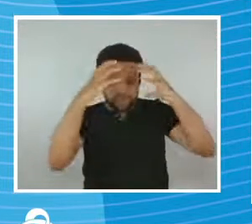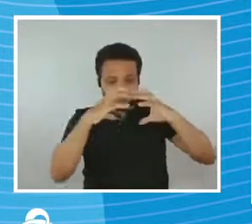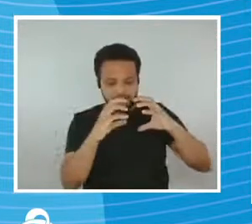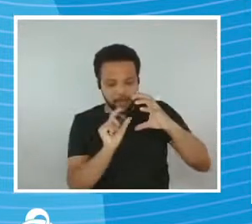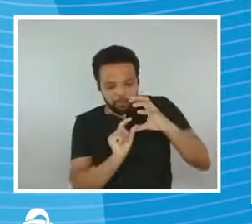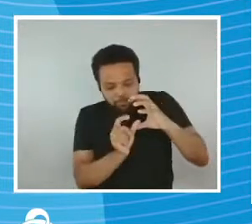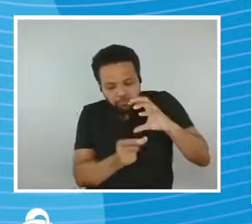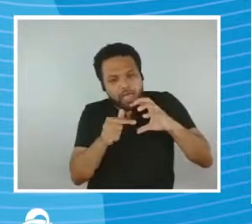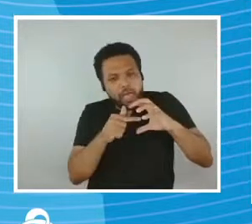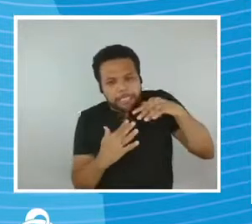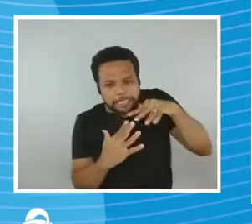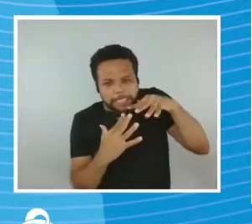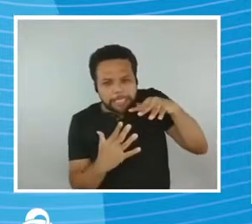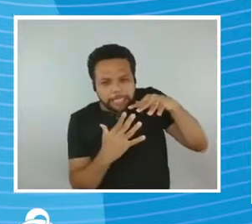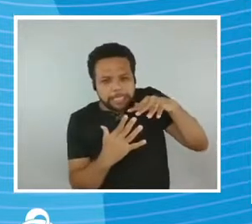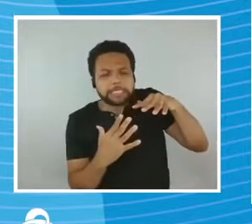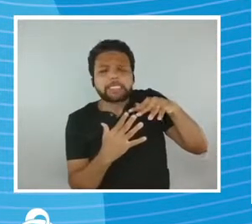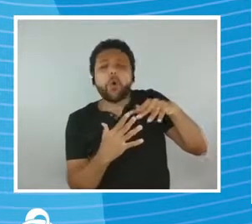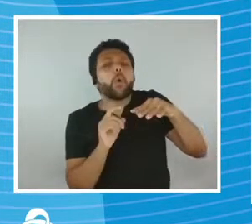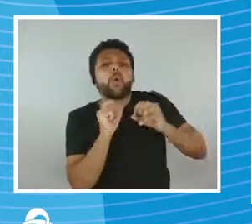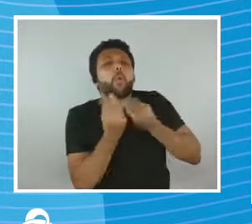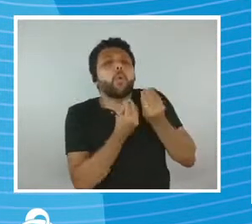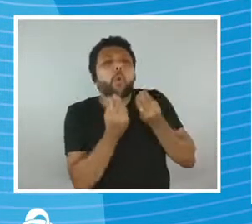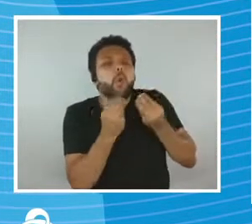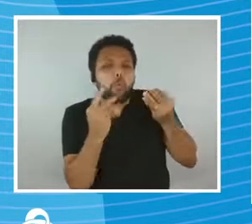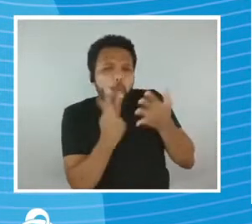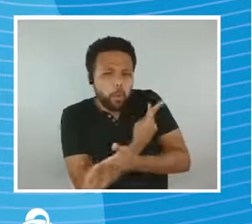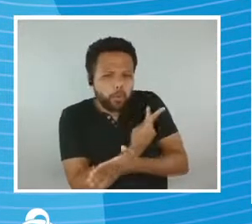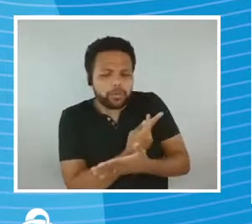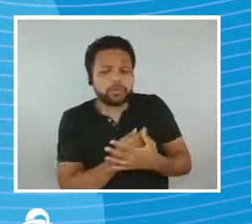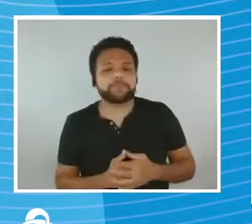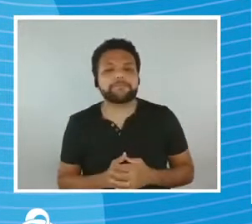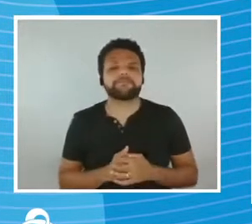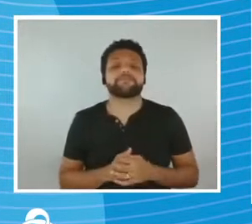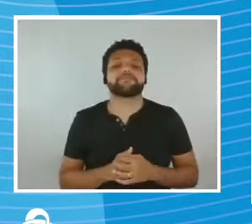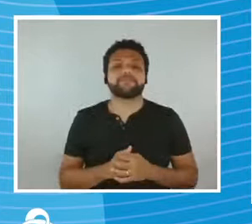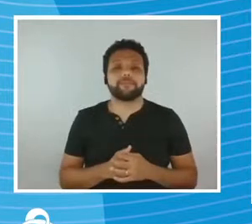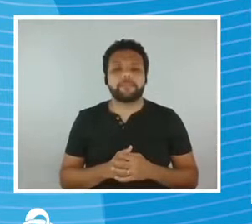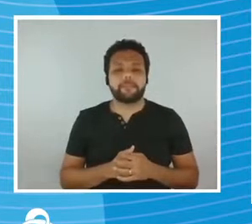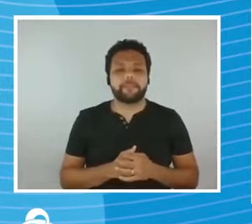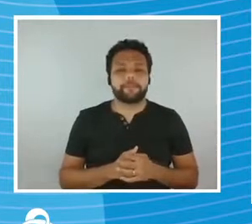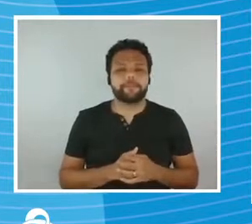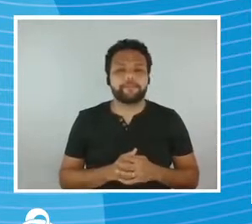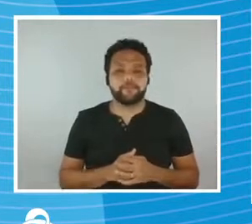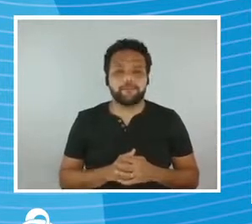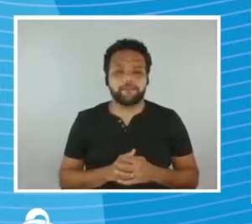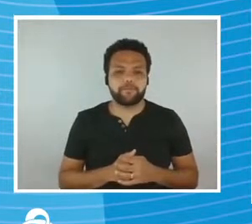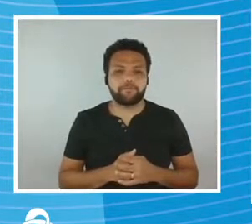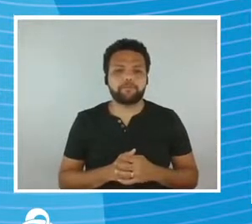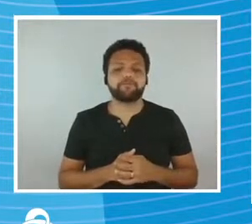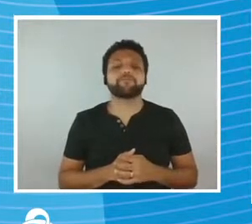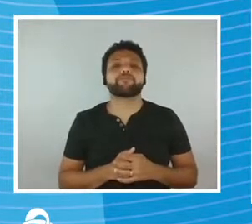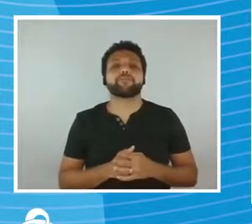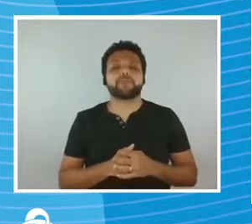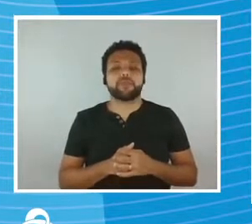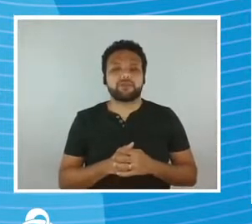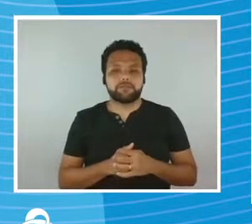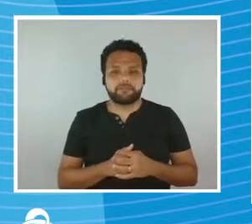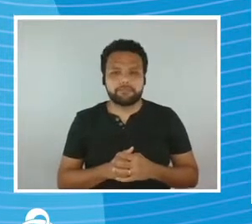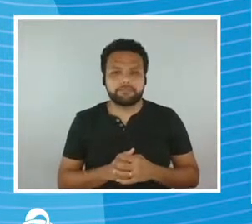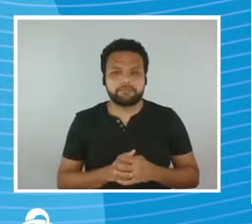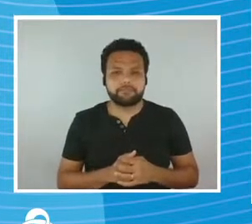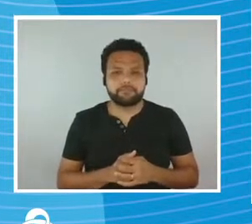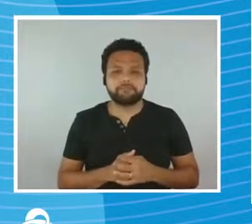hipocampo humano? A informação digital dos impulsos nervosos vai passar para o